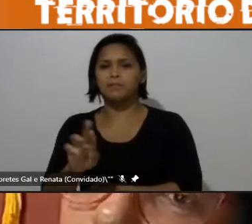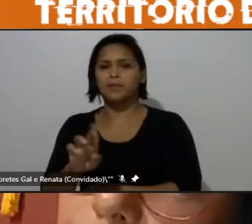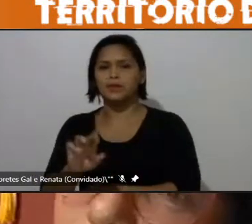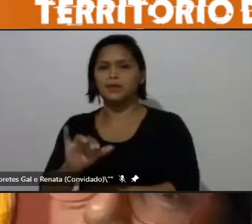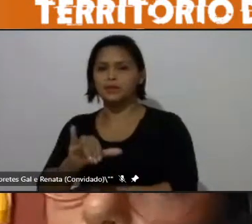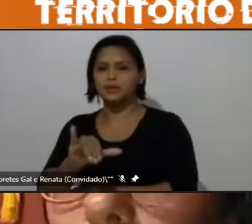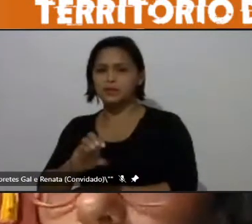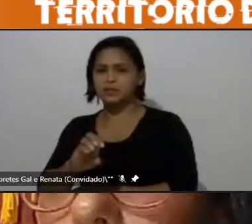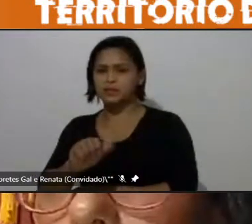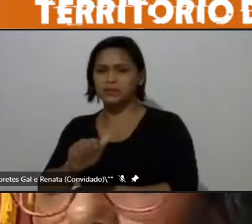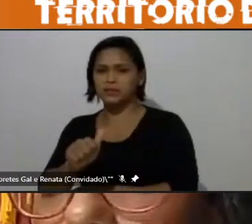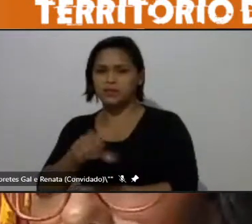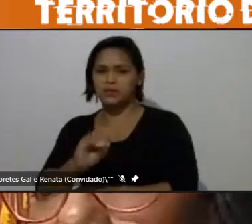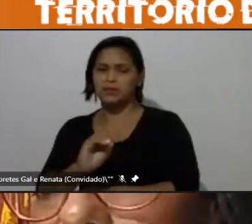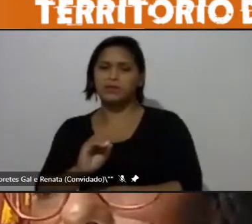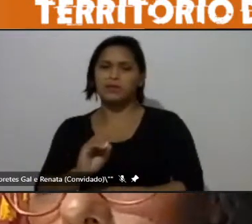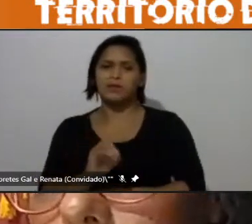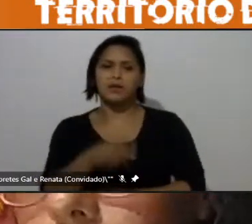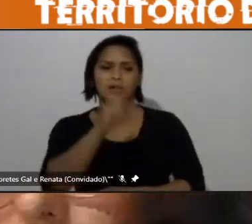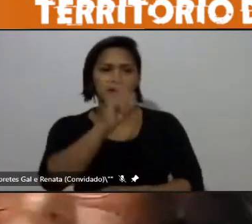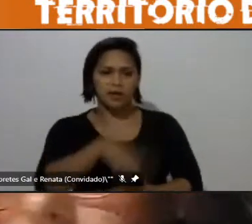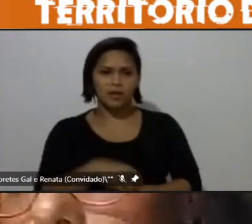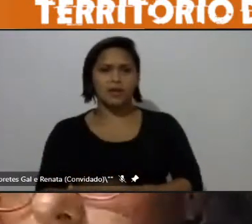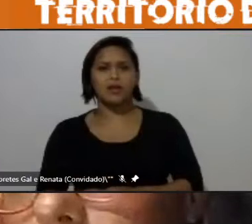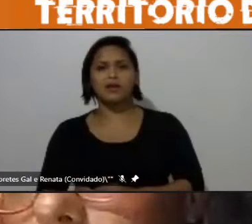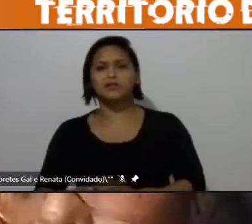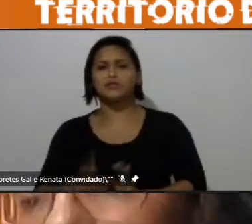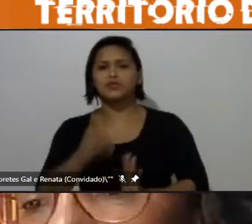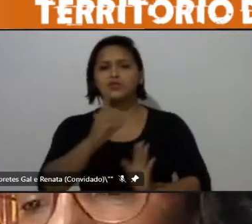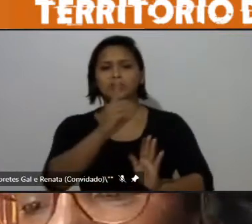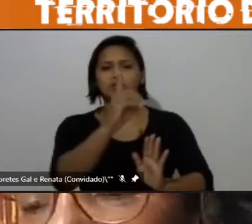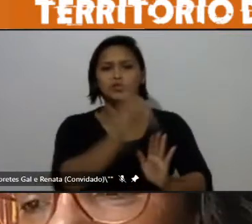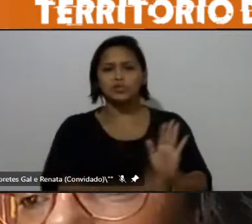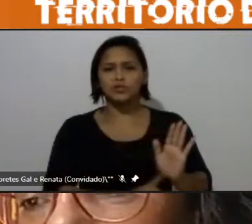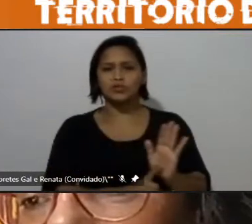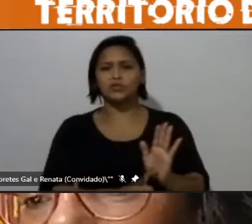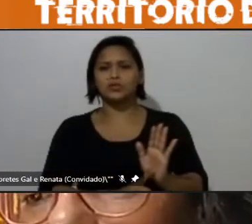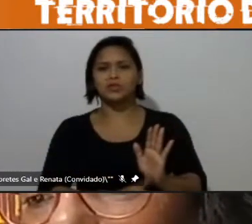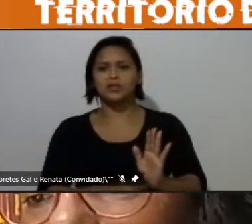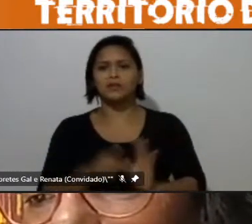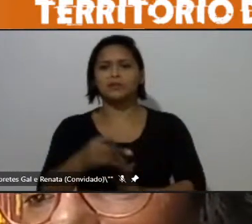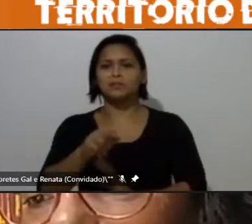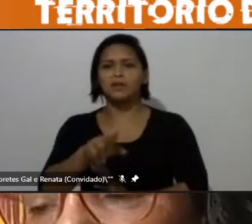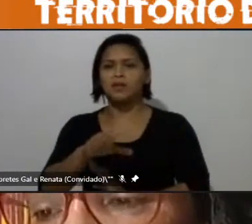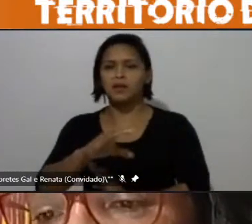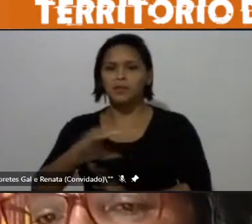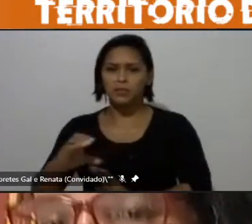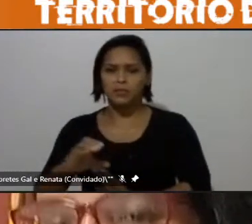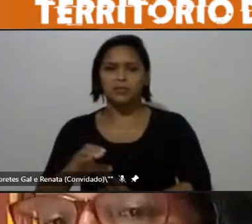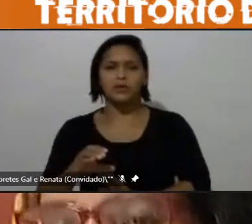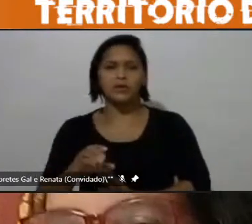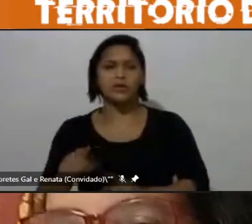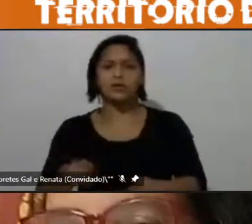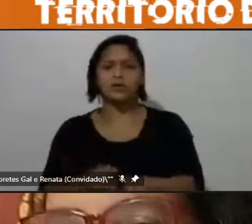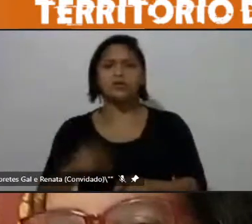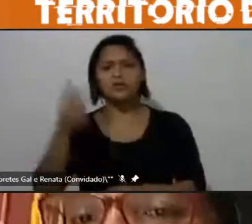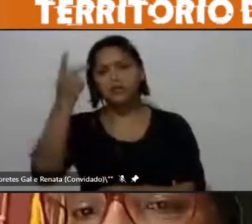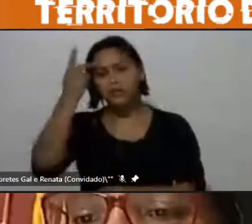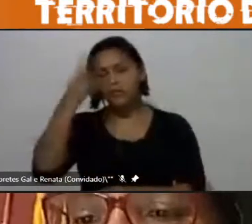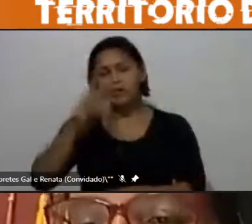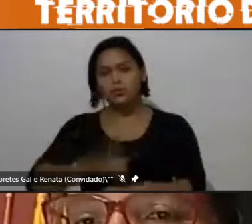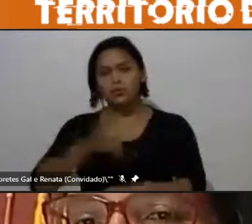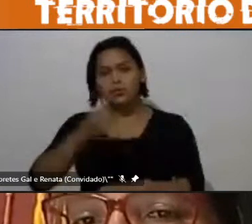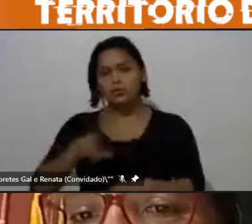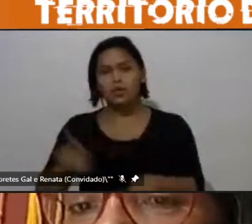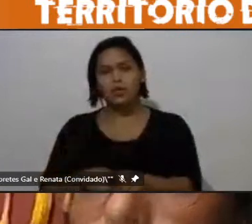Patrícia de Menezes Cardoso, mestre em Direito Urbanístico e Ambiental pela PUC São Paulo, doutoranda do Programa de